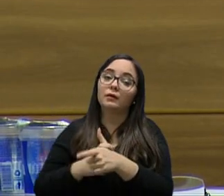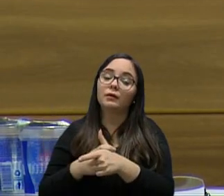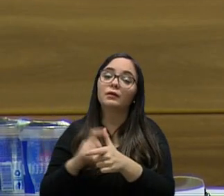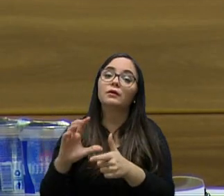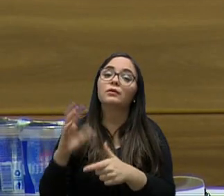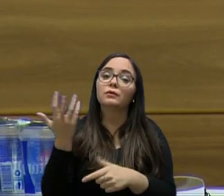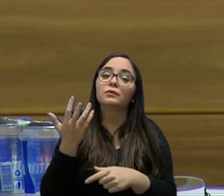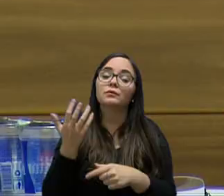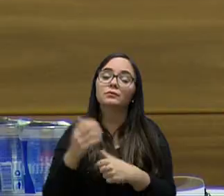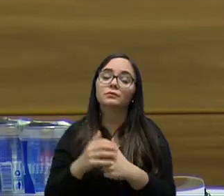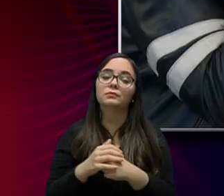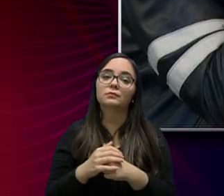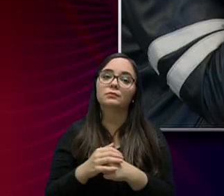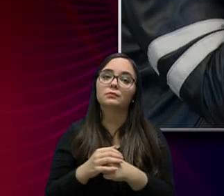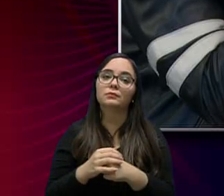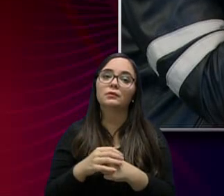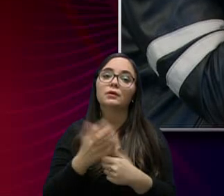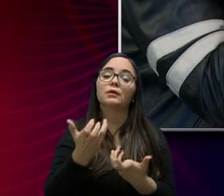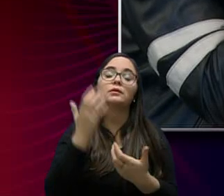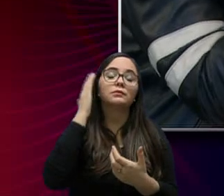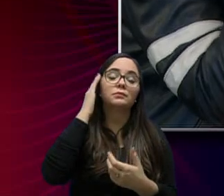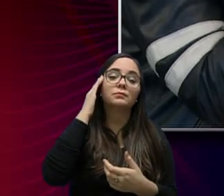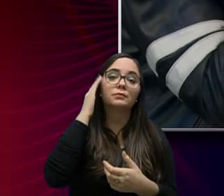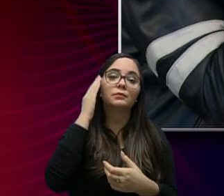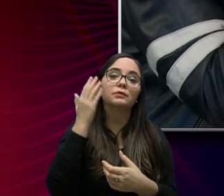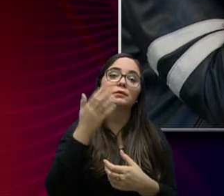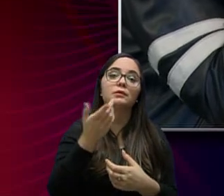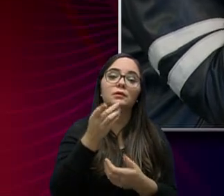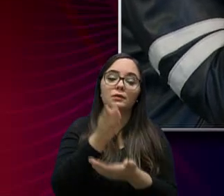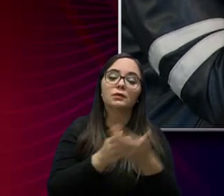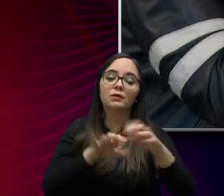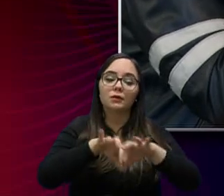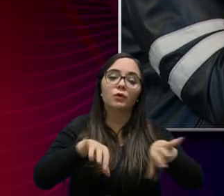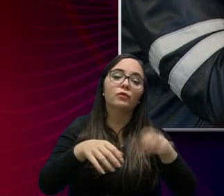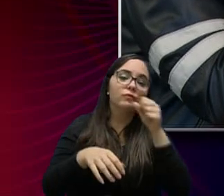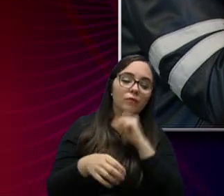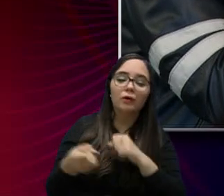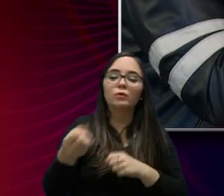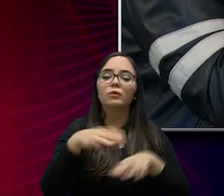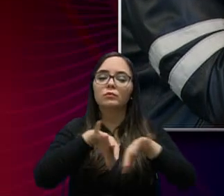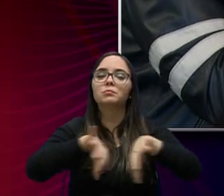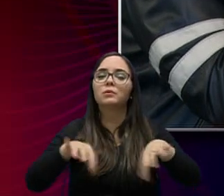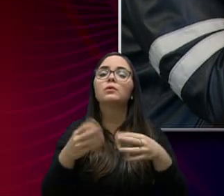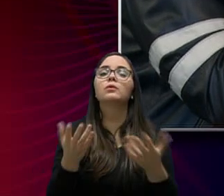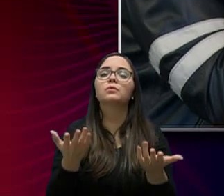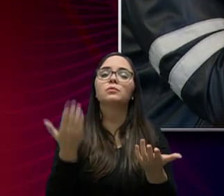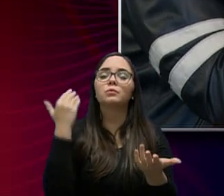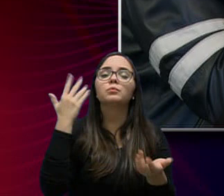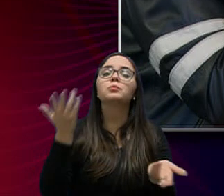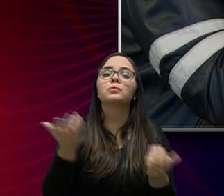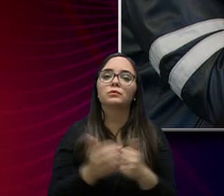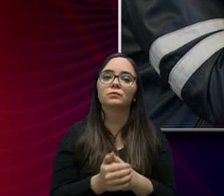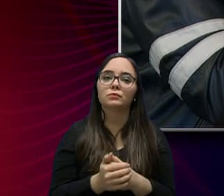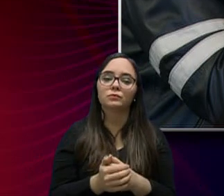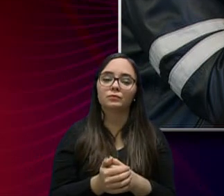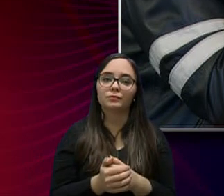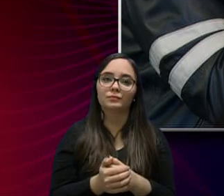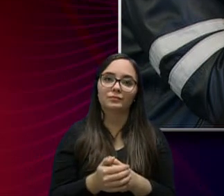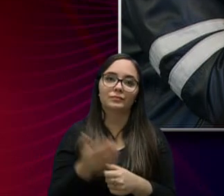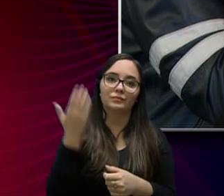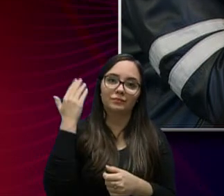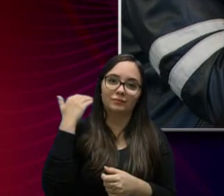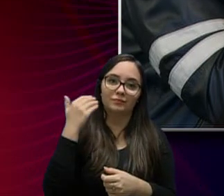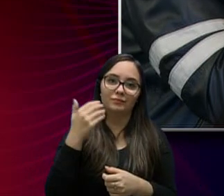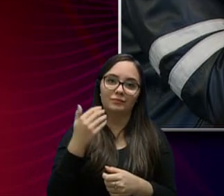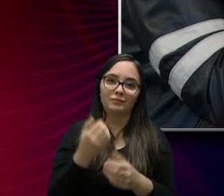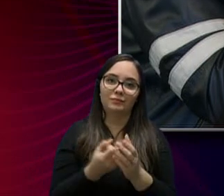pedi para você explicar quando que foi feito essa separação só para o pessoal entendendo que foi feito foi na naquela época